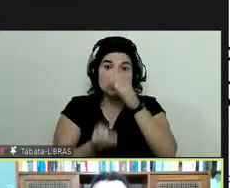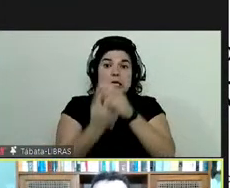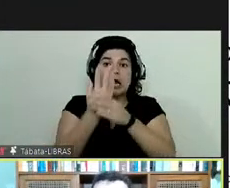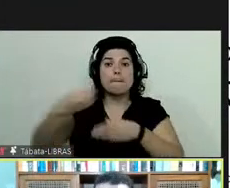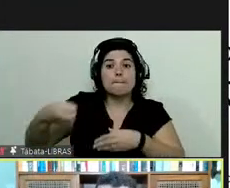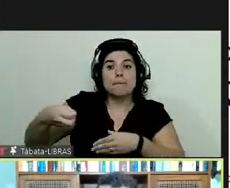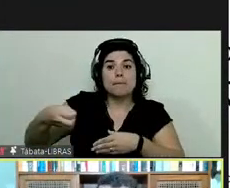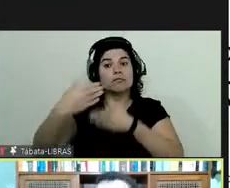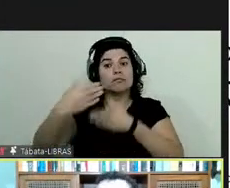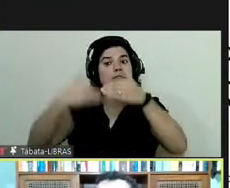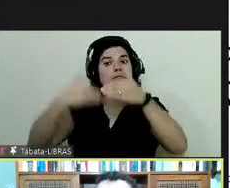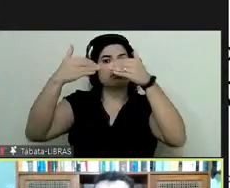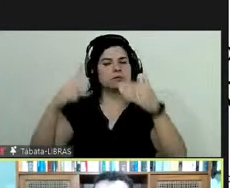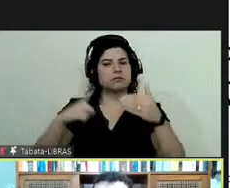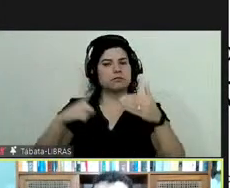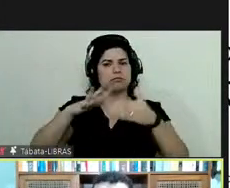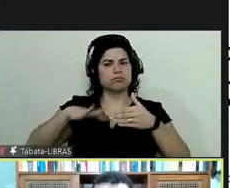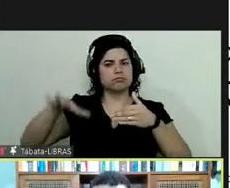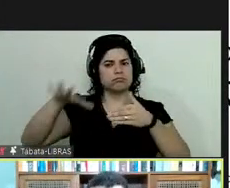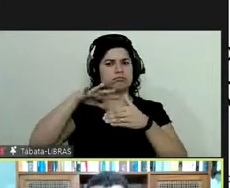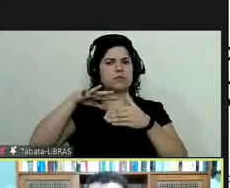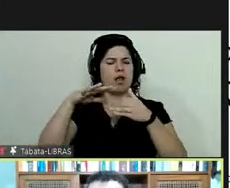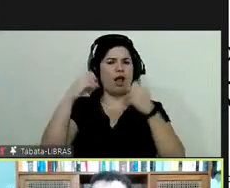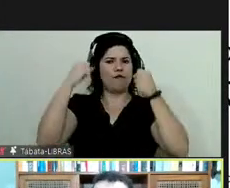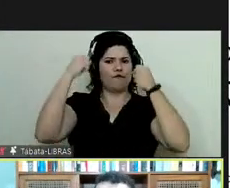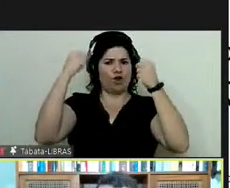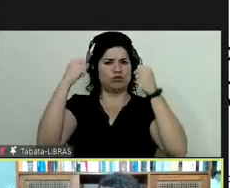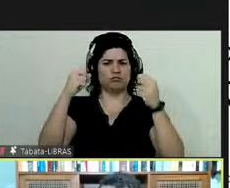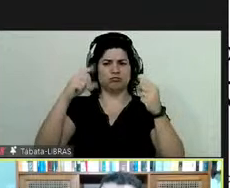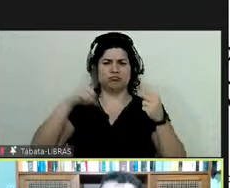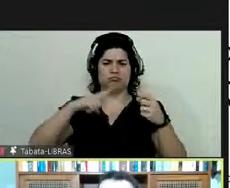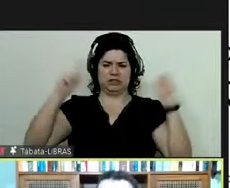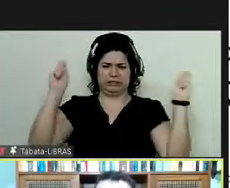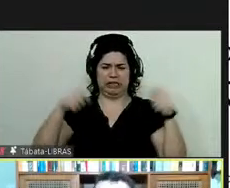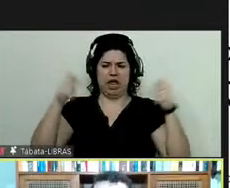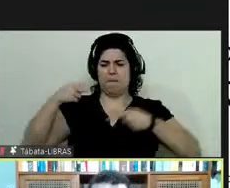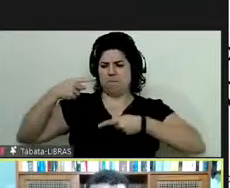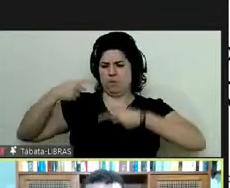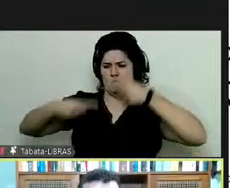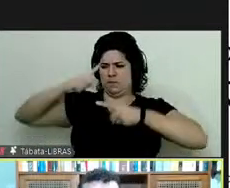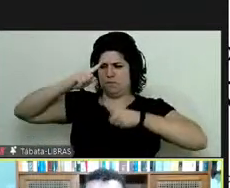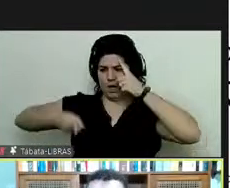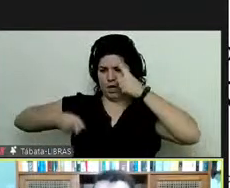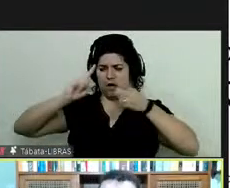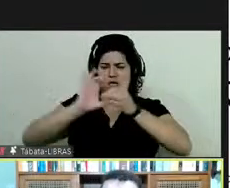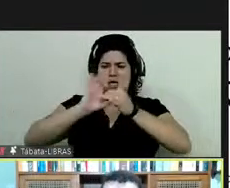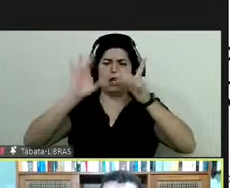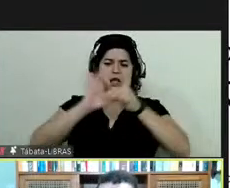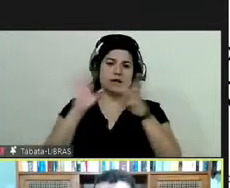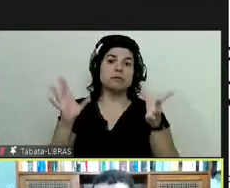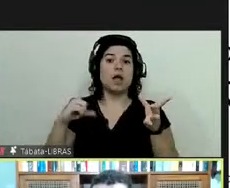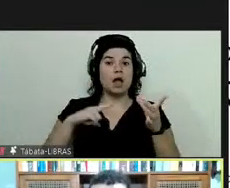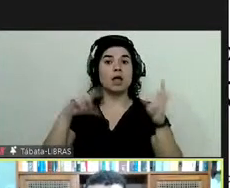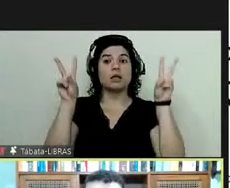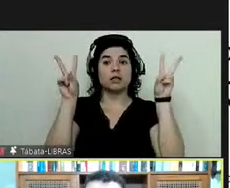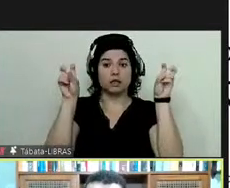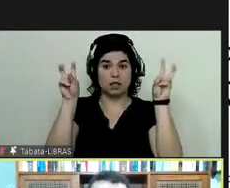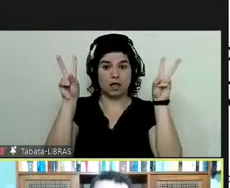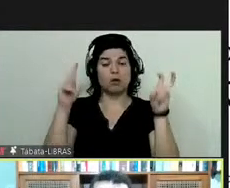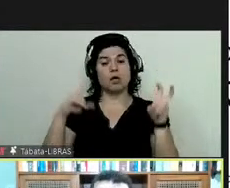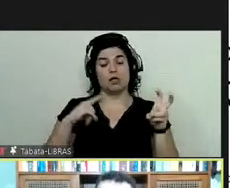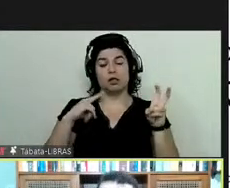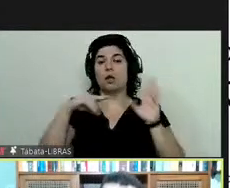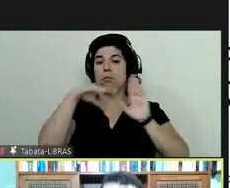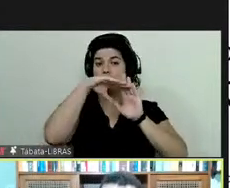moderno da constituições forte é que tem autonomia que tem a capacidade de política Então esse é o grande tema que aparece ali no